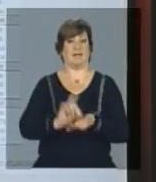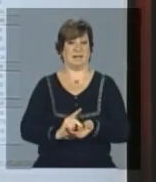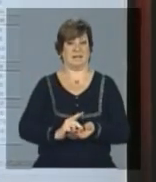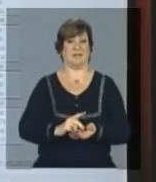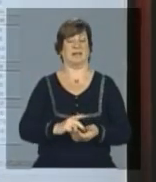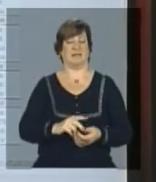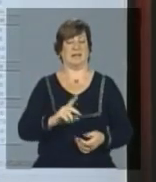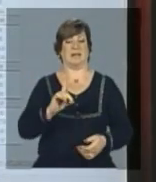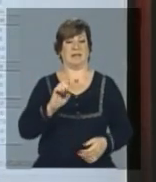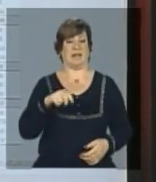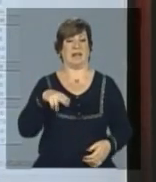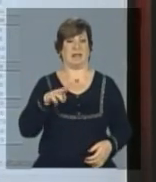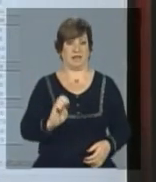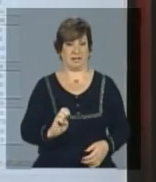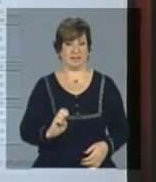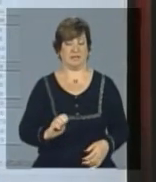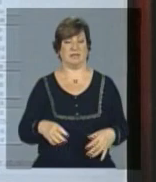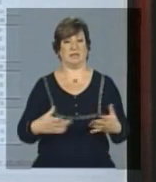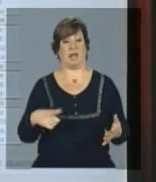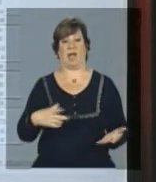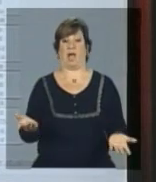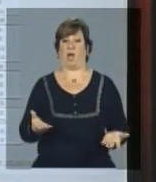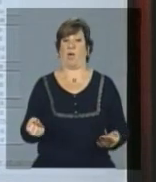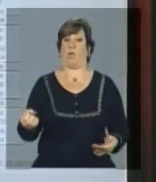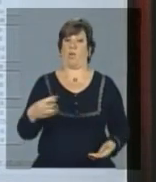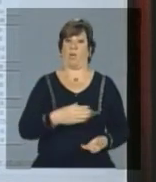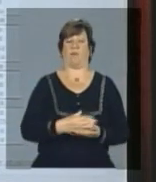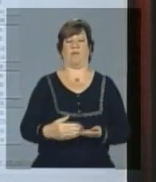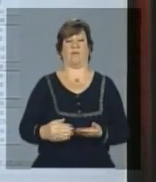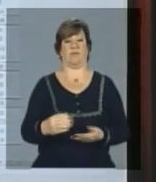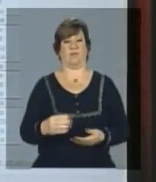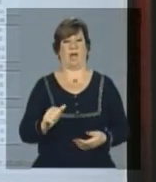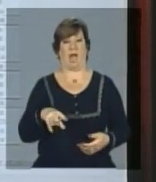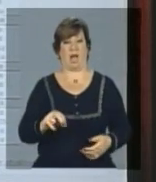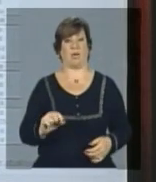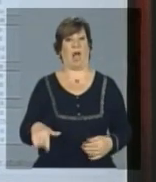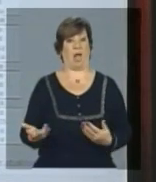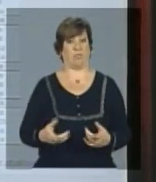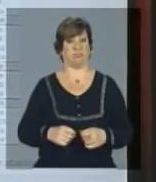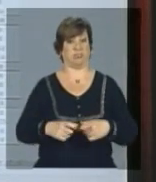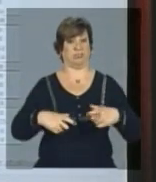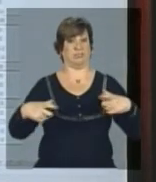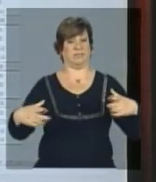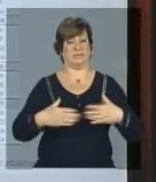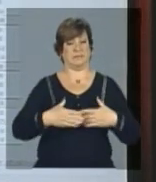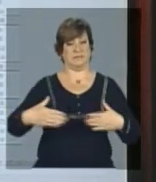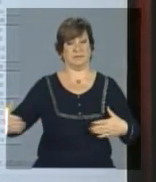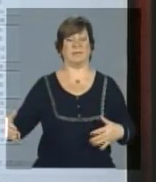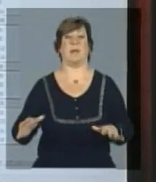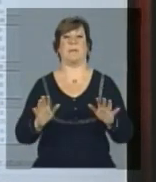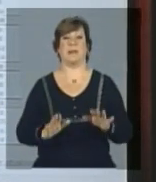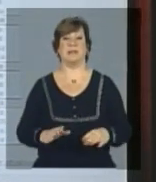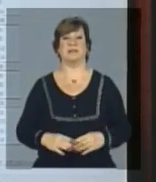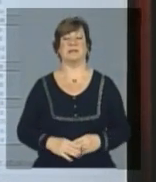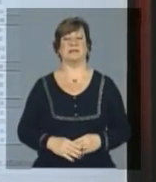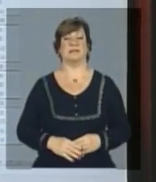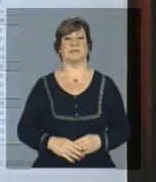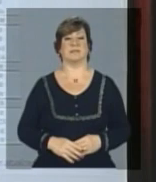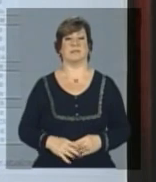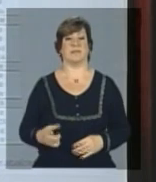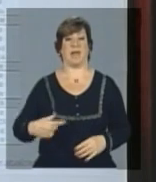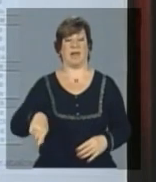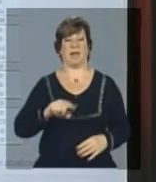número, lógico, a gente está no começo do ano, esse número vai aumentar, né, ao longo do tempo. Mas